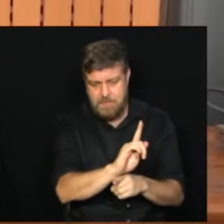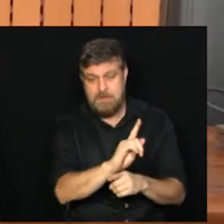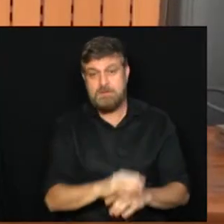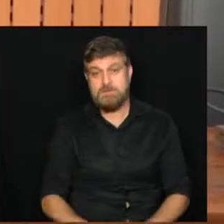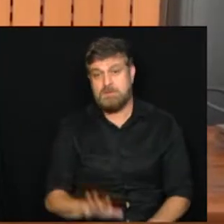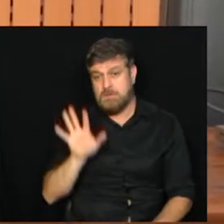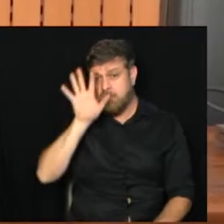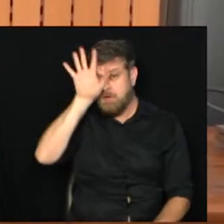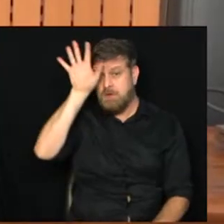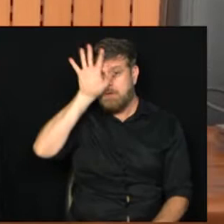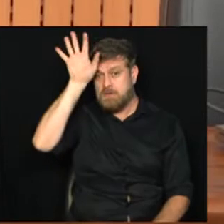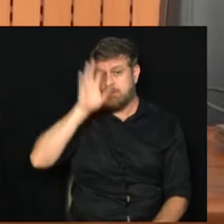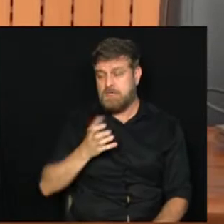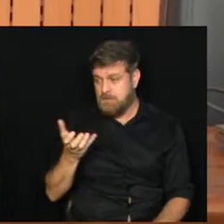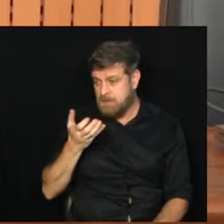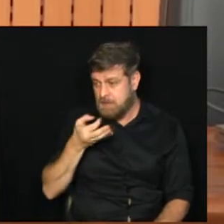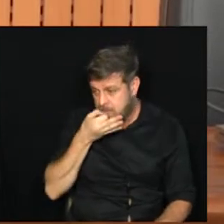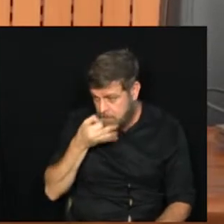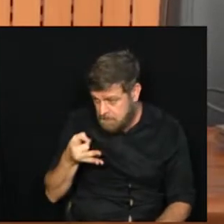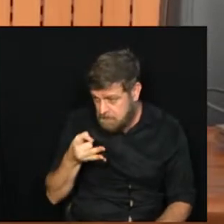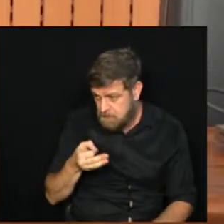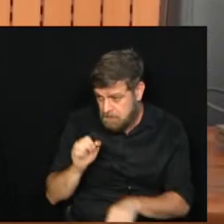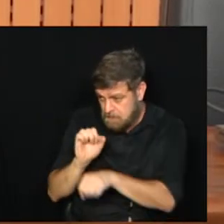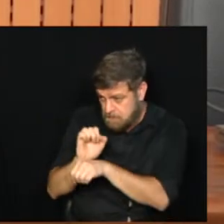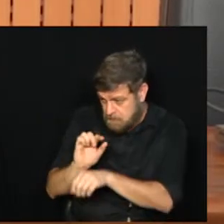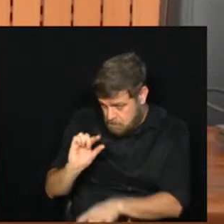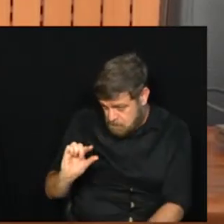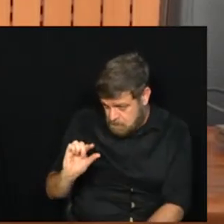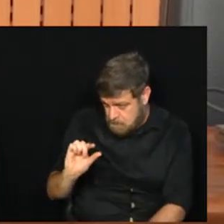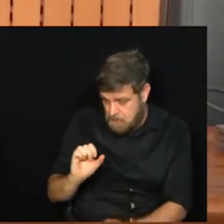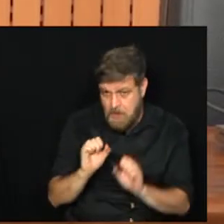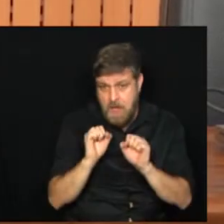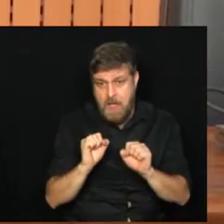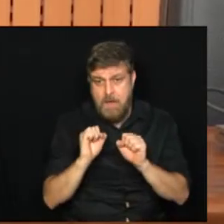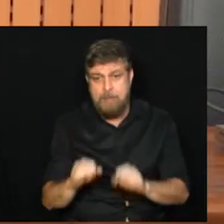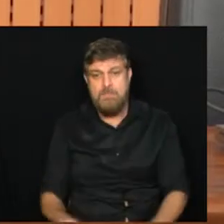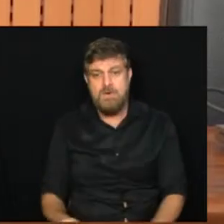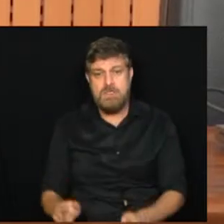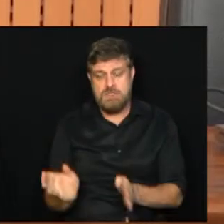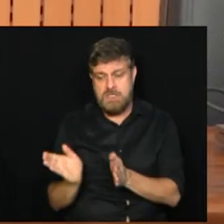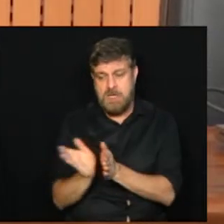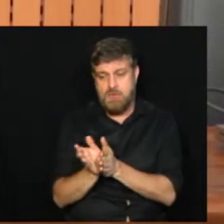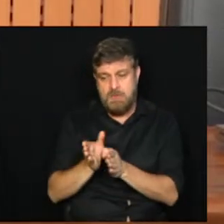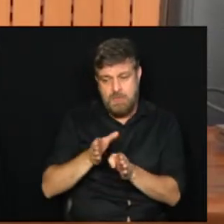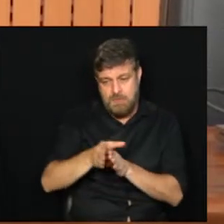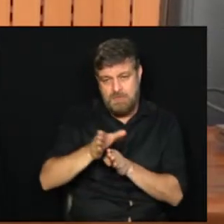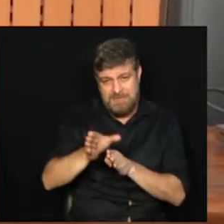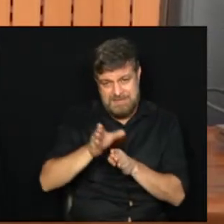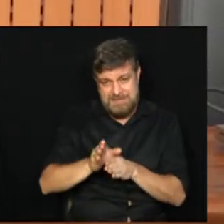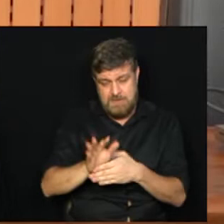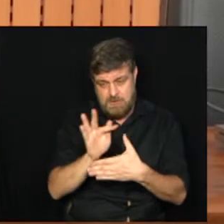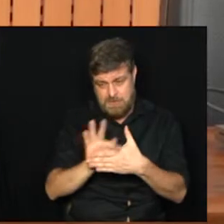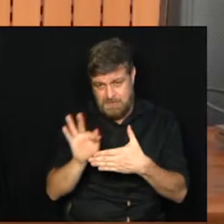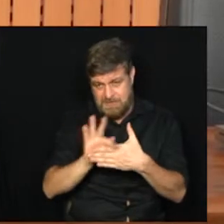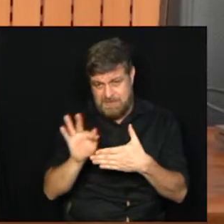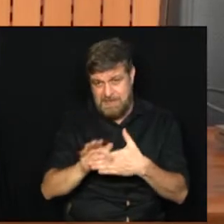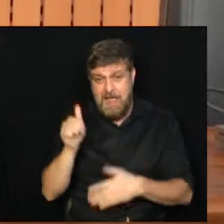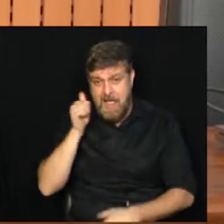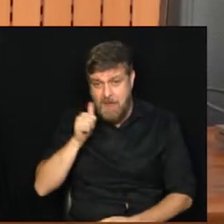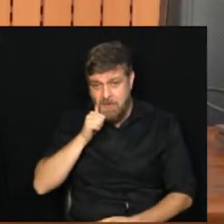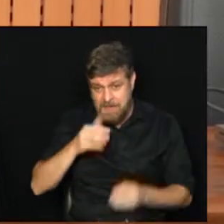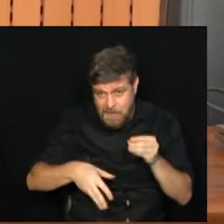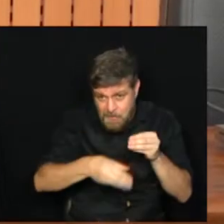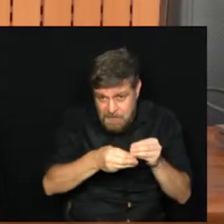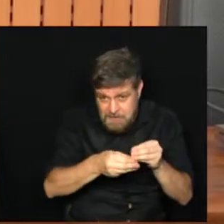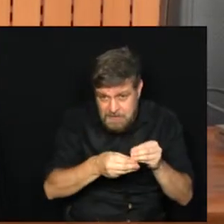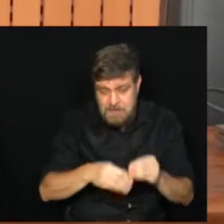fazer um contraponto. Tiago, eu posso só passar para a Anália, para ela completar as informações, e aí eu já volto contigo, pode ser? Obrigado, meu